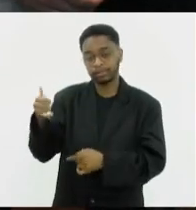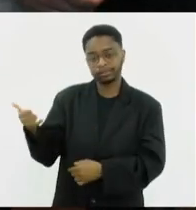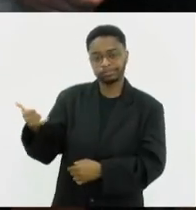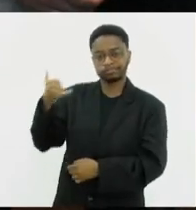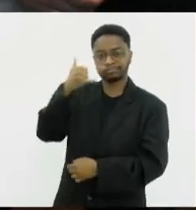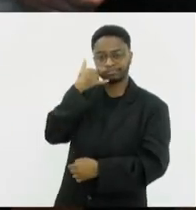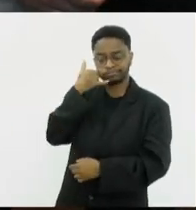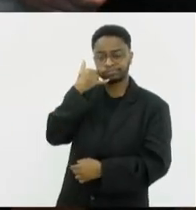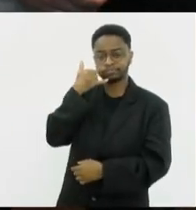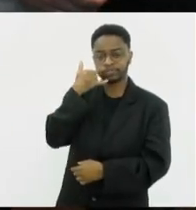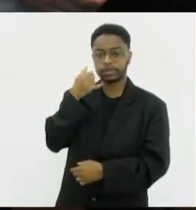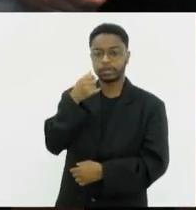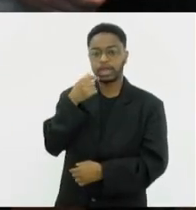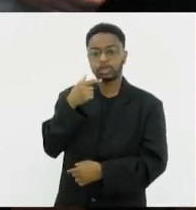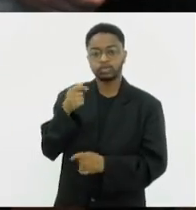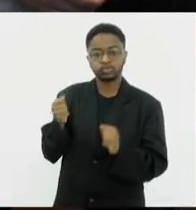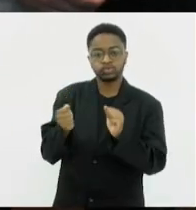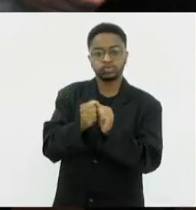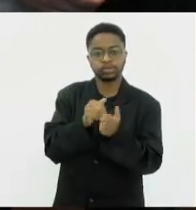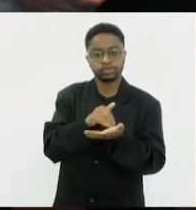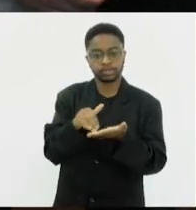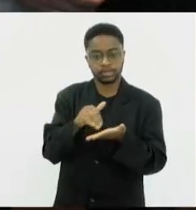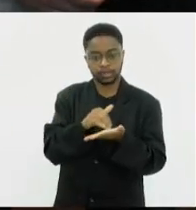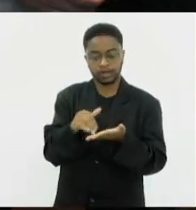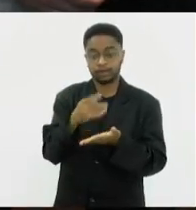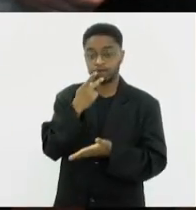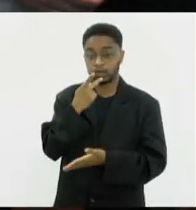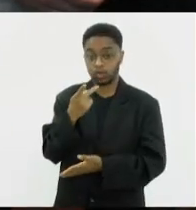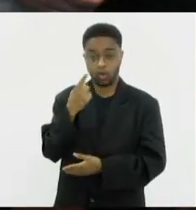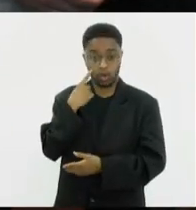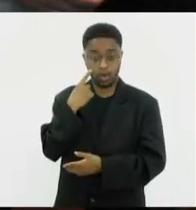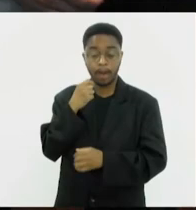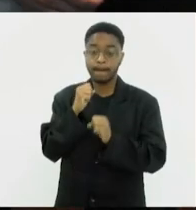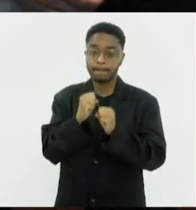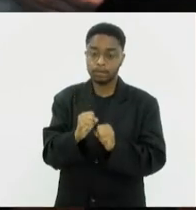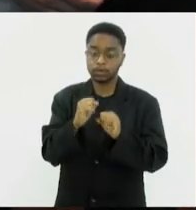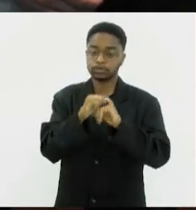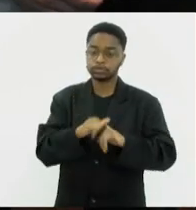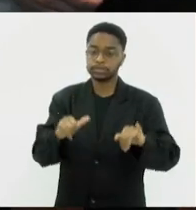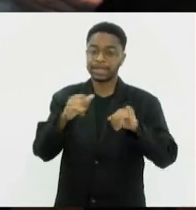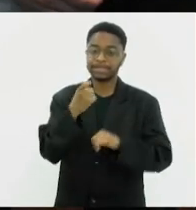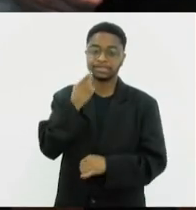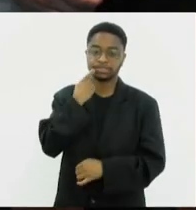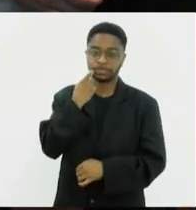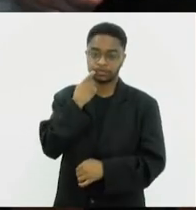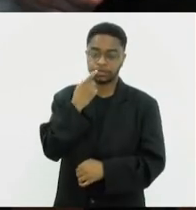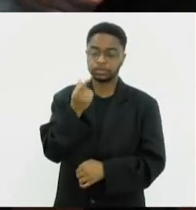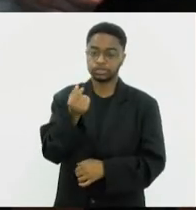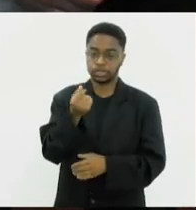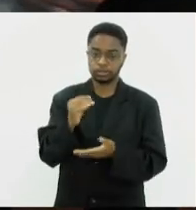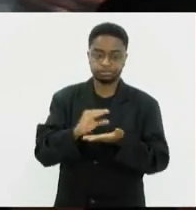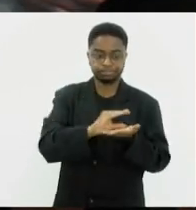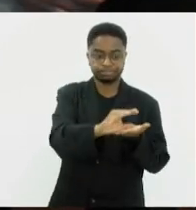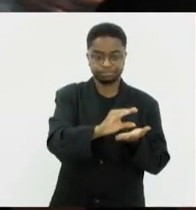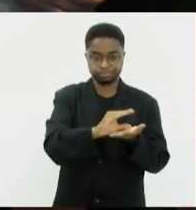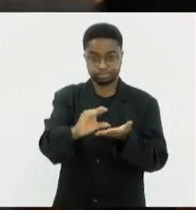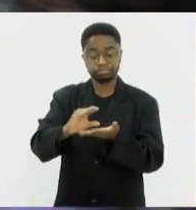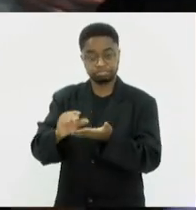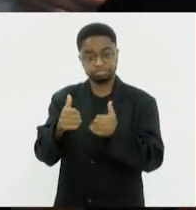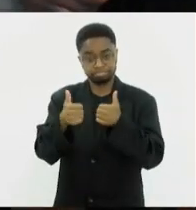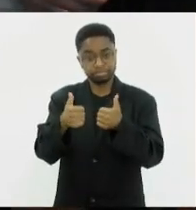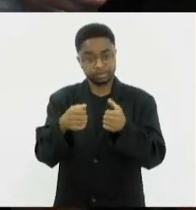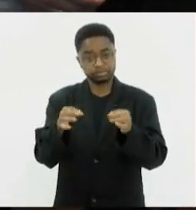telefonou, ele estava ao lado da secretária, falou: Mink, pode dizer que sexta-feira o recurso vai chegar. E o recurso